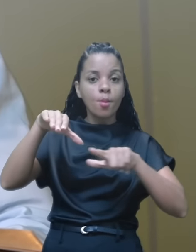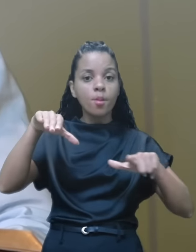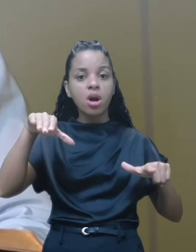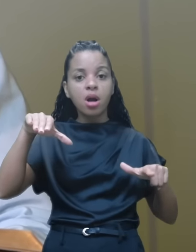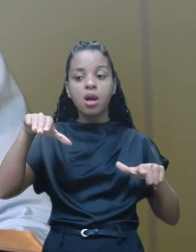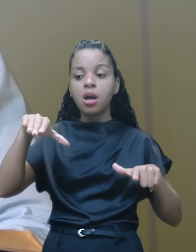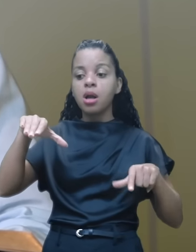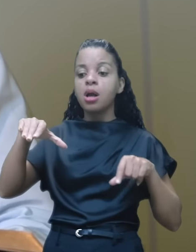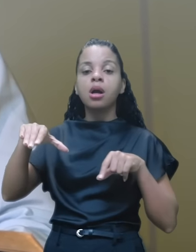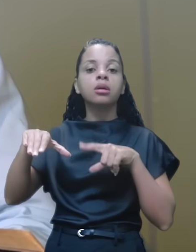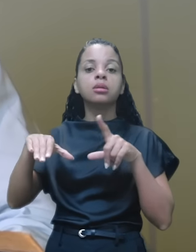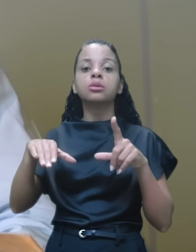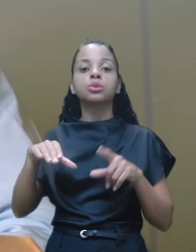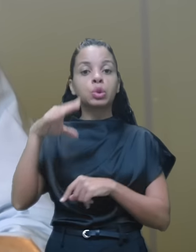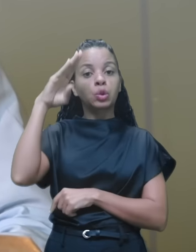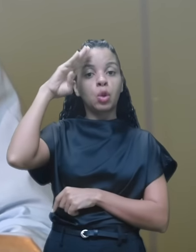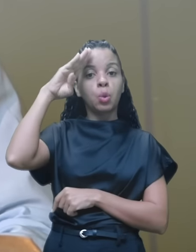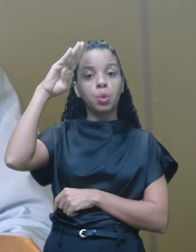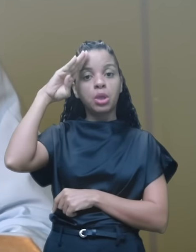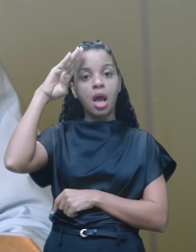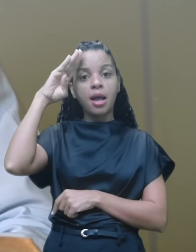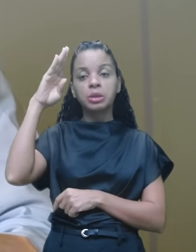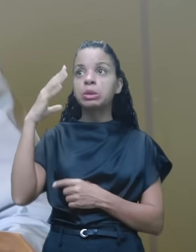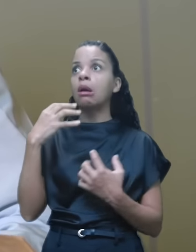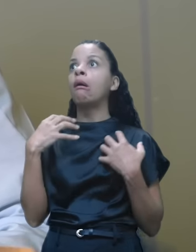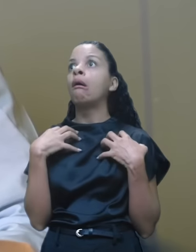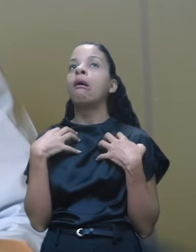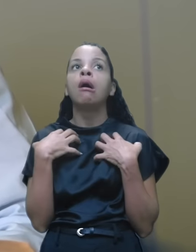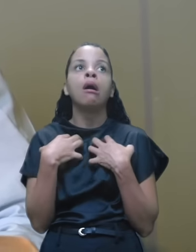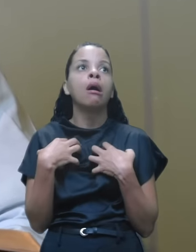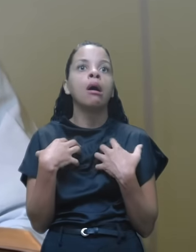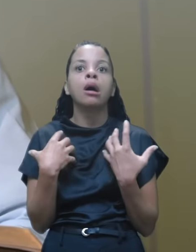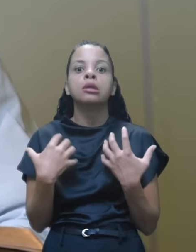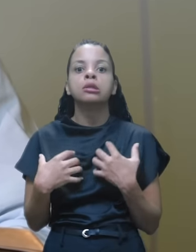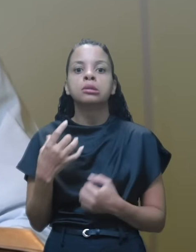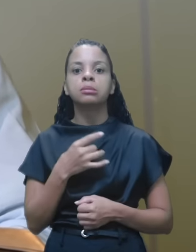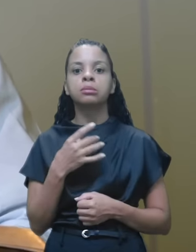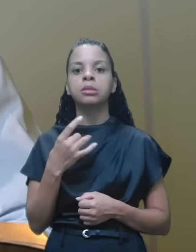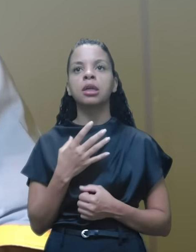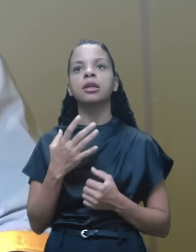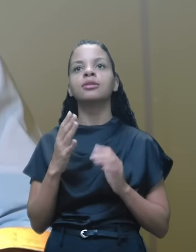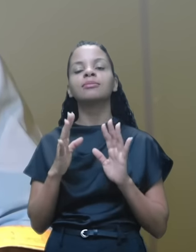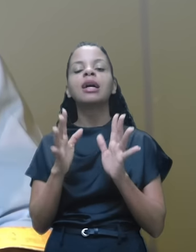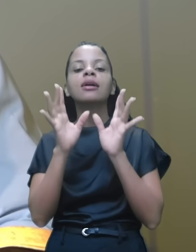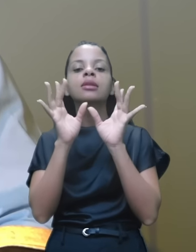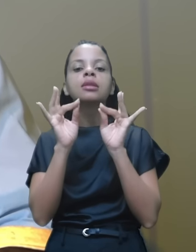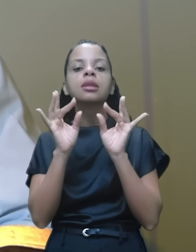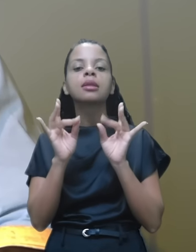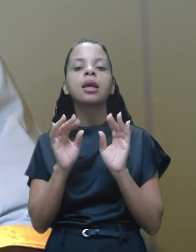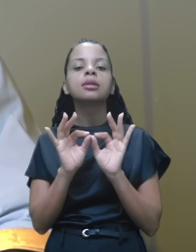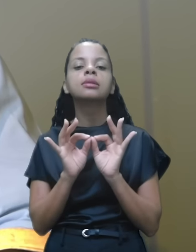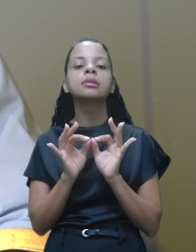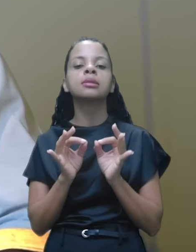removida, o aspecto dos soldados terem sido vencidos, né, no processo. Mas esse detalhe